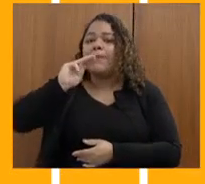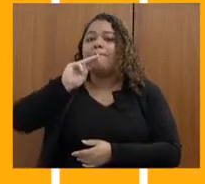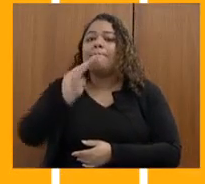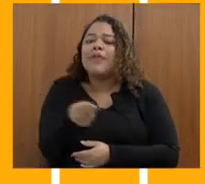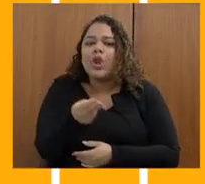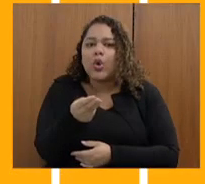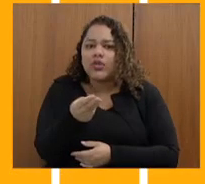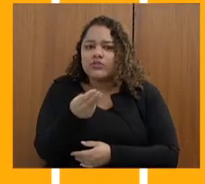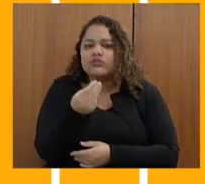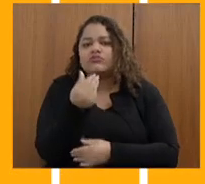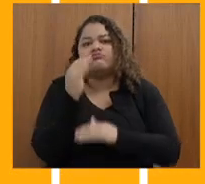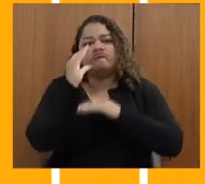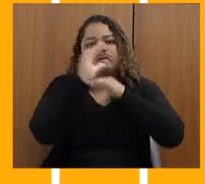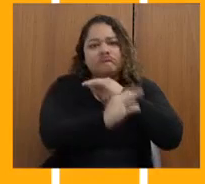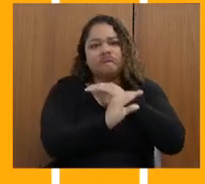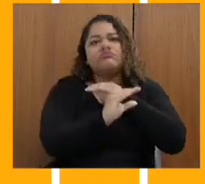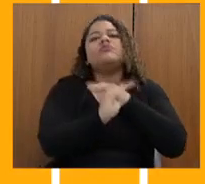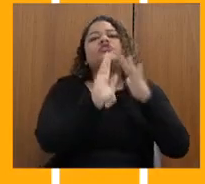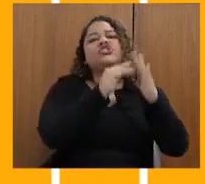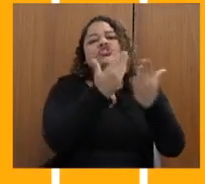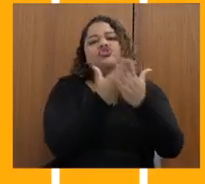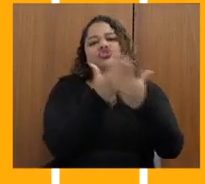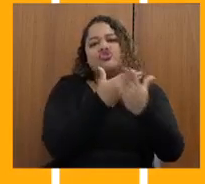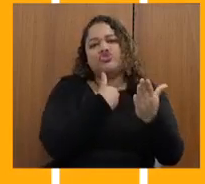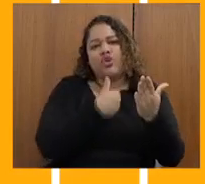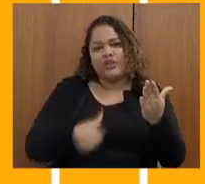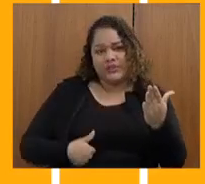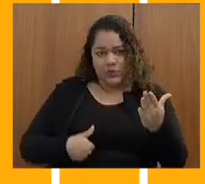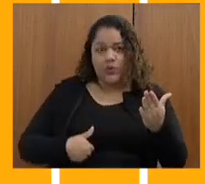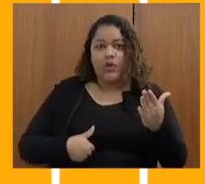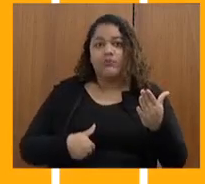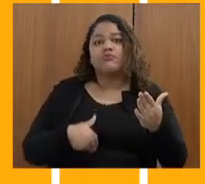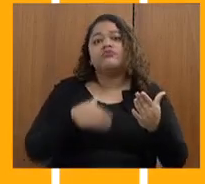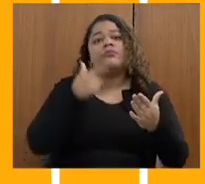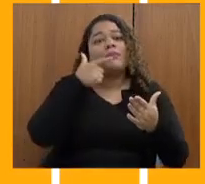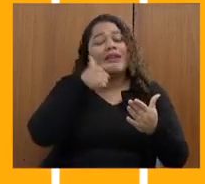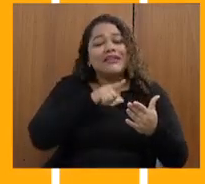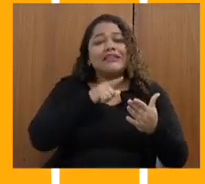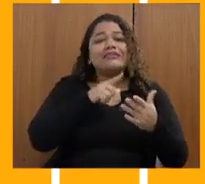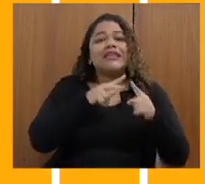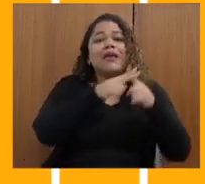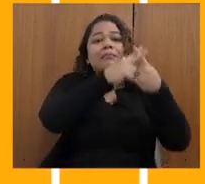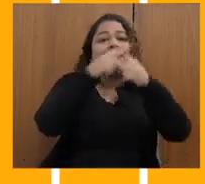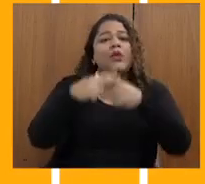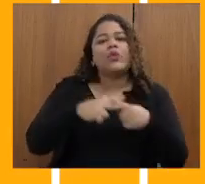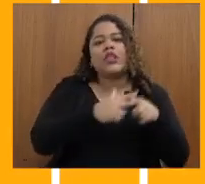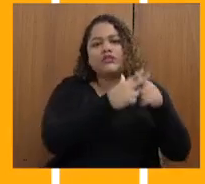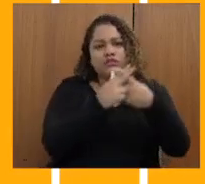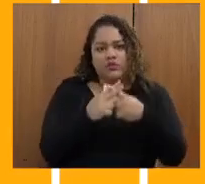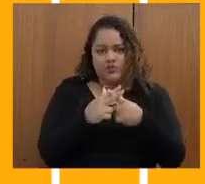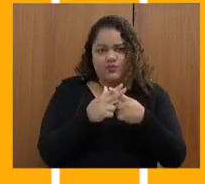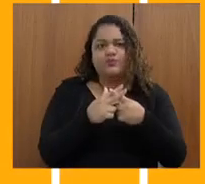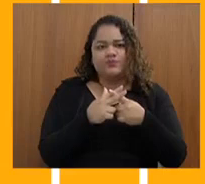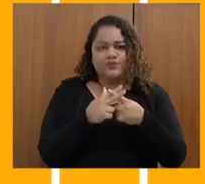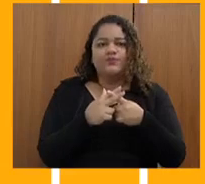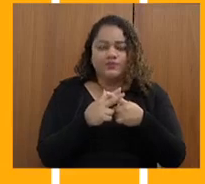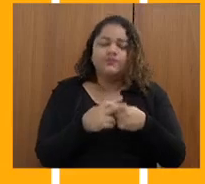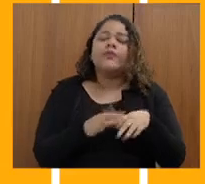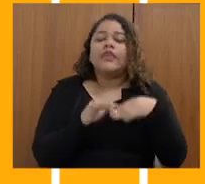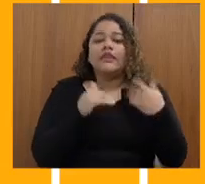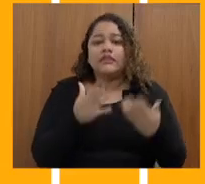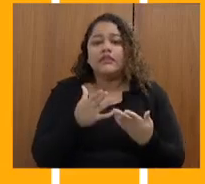estaduais para fazer manutenção e custeio das nossas escolas eu trago aqui uma linha Histórica de